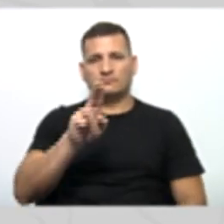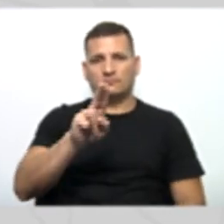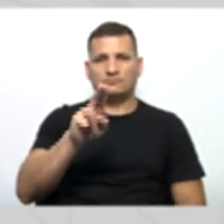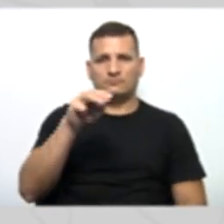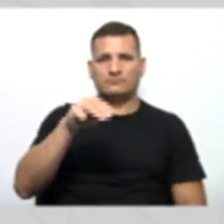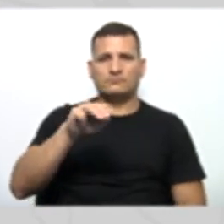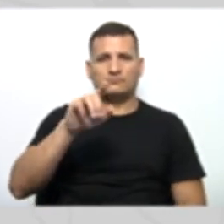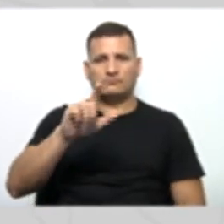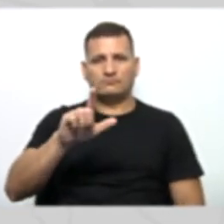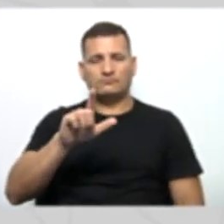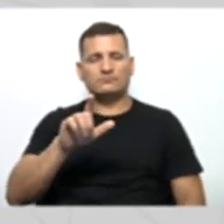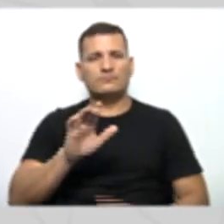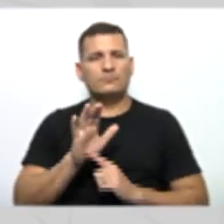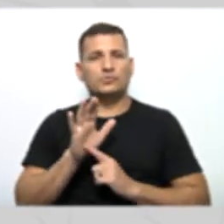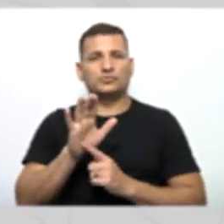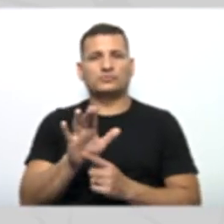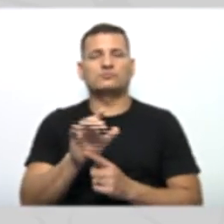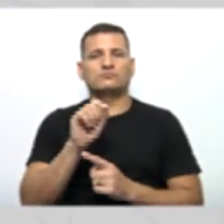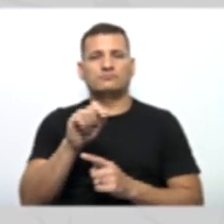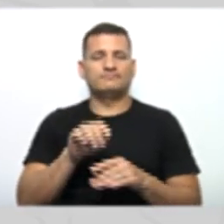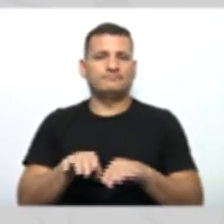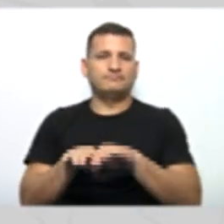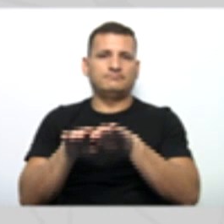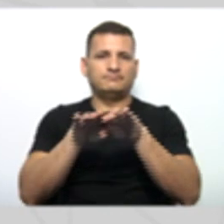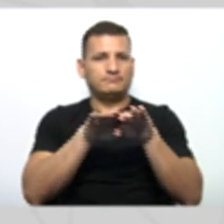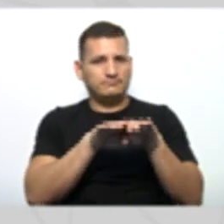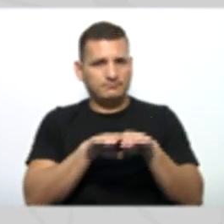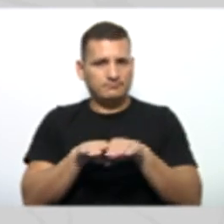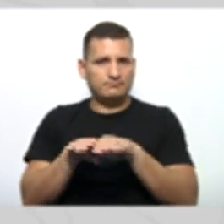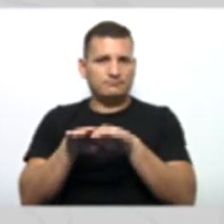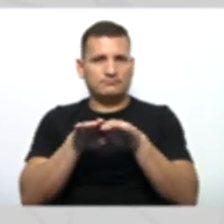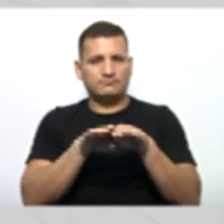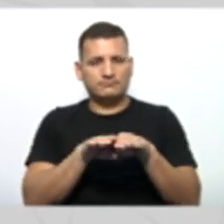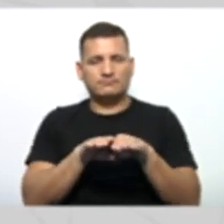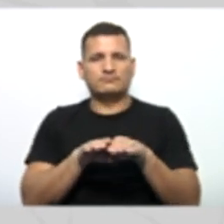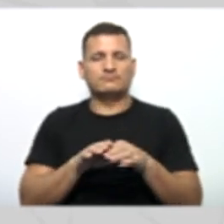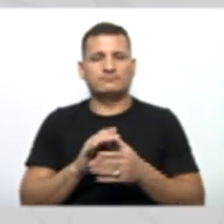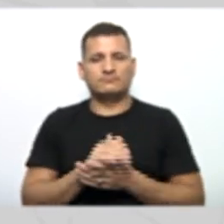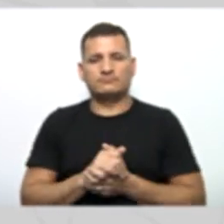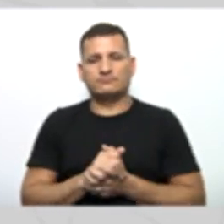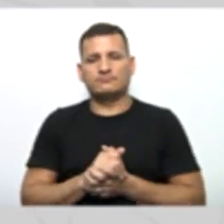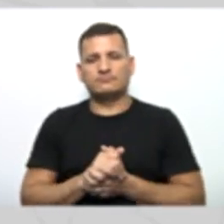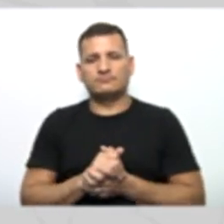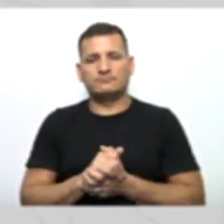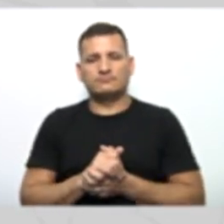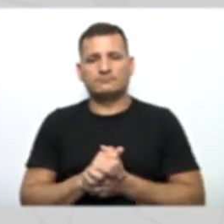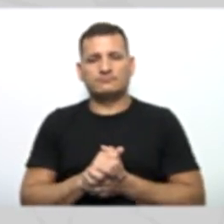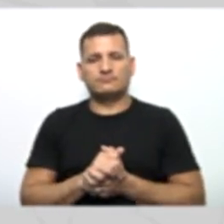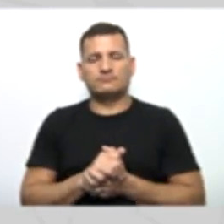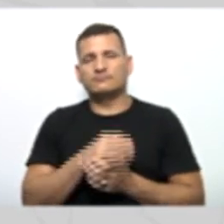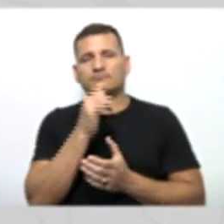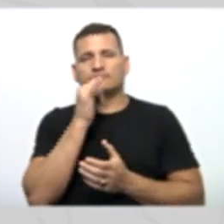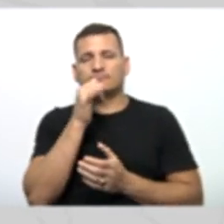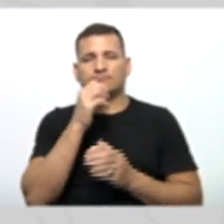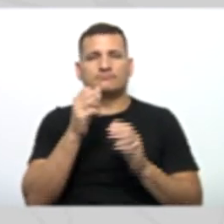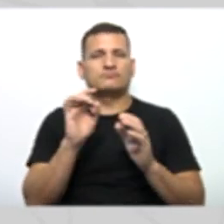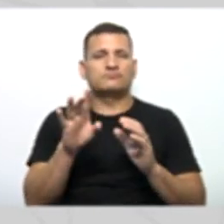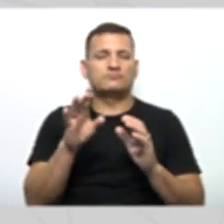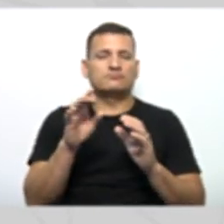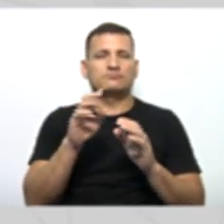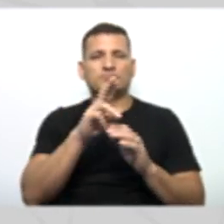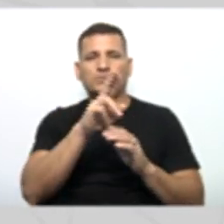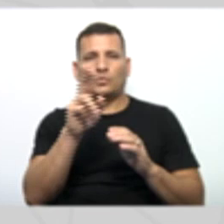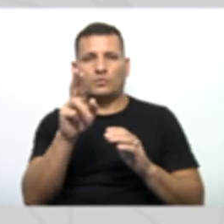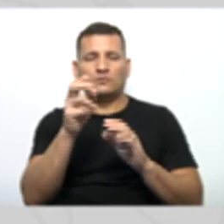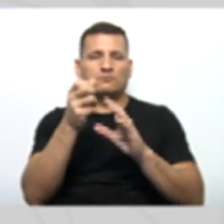gente para padronizar. Então não vão fugir aí não. Ah, Luiz, eu vou colocar só o atributo e só o nome, que está